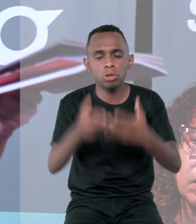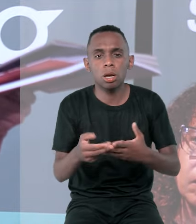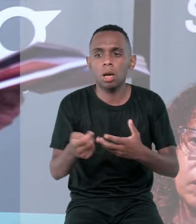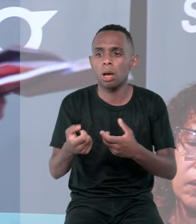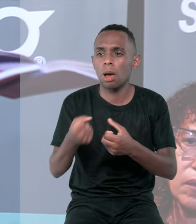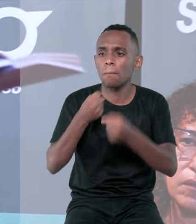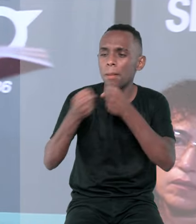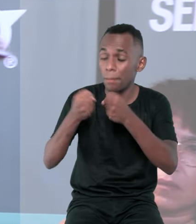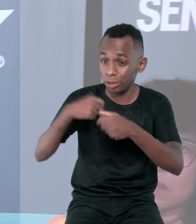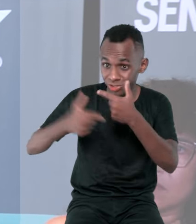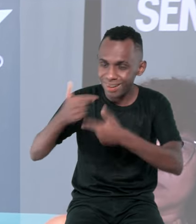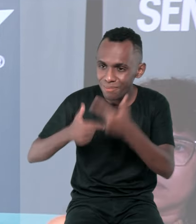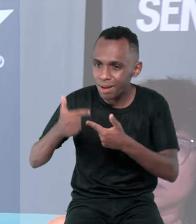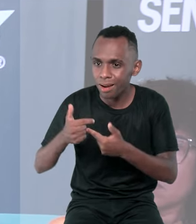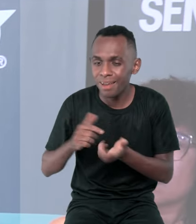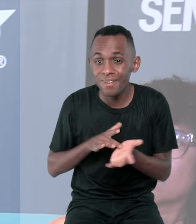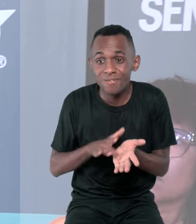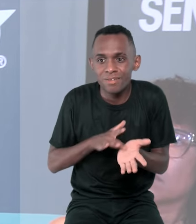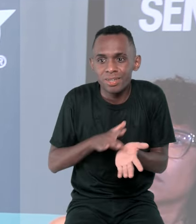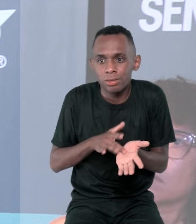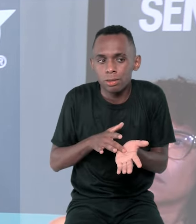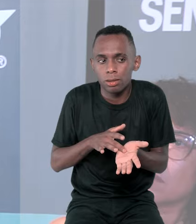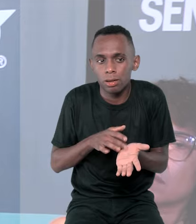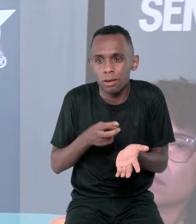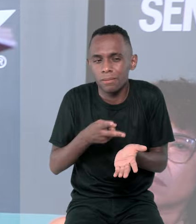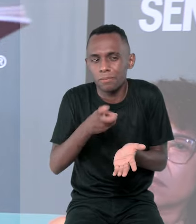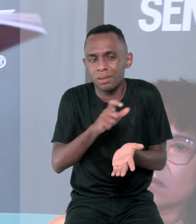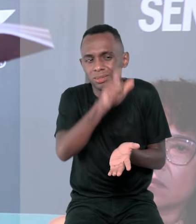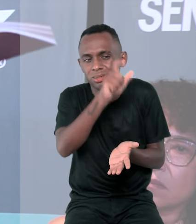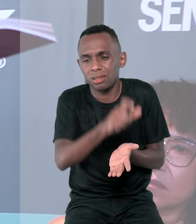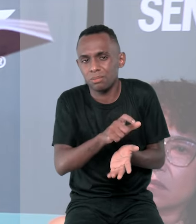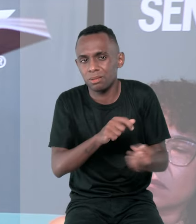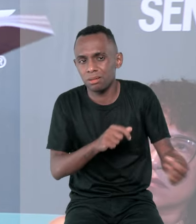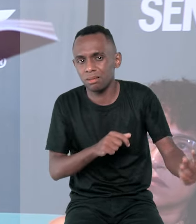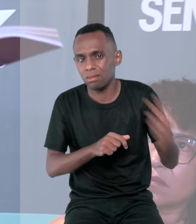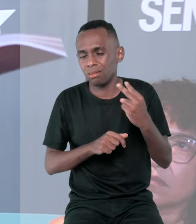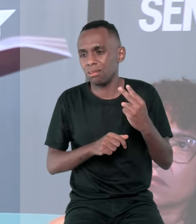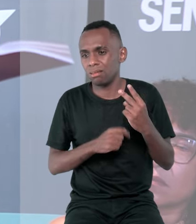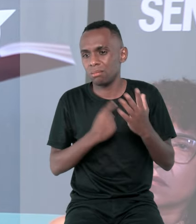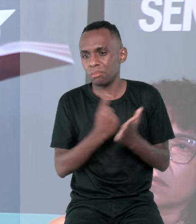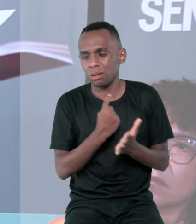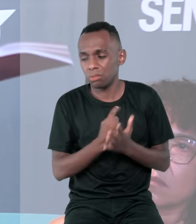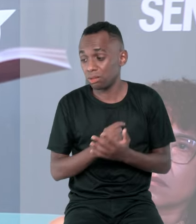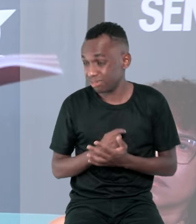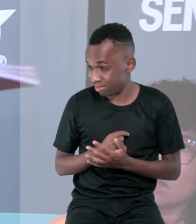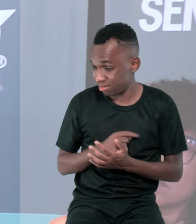entrevista de emprego e fingir que não percebeu a cara desapontada do entrevistador.